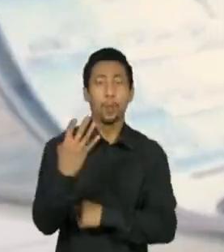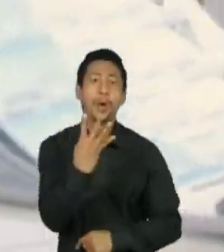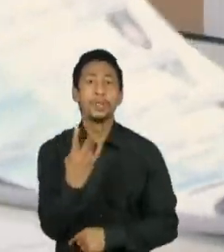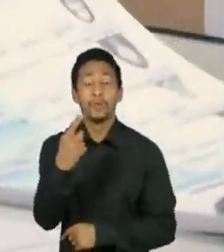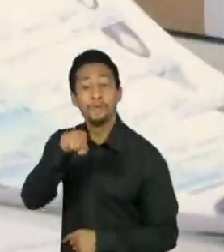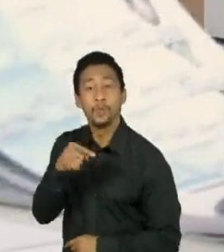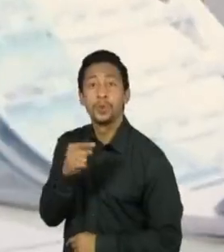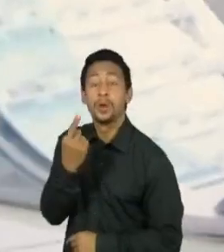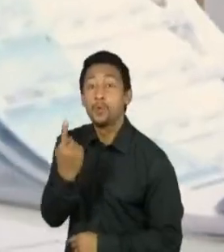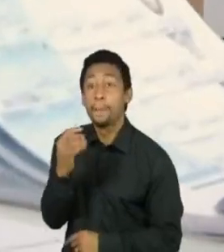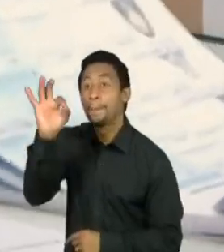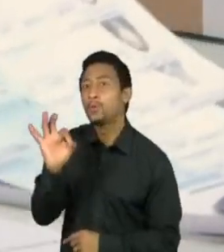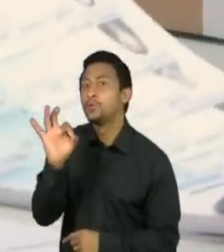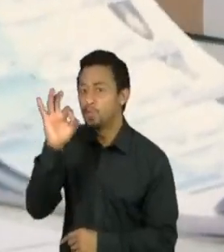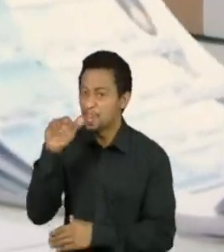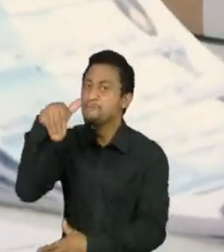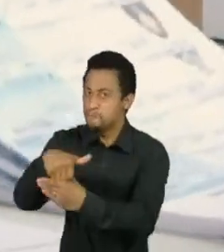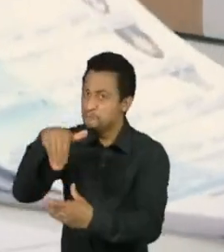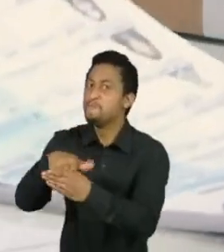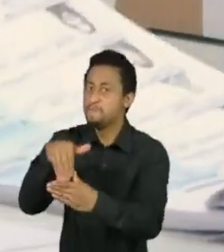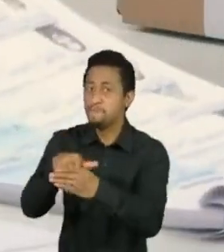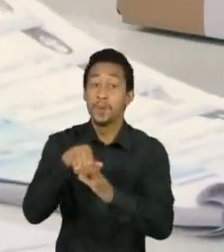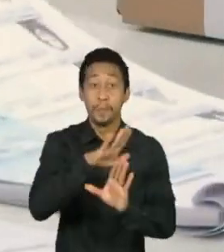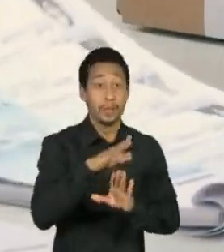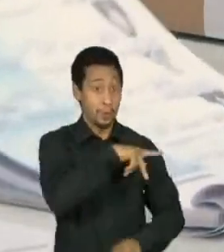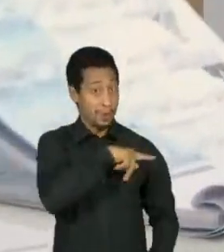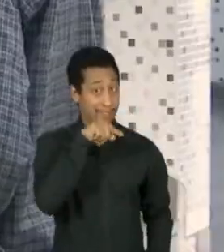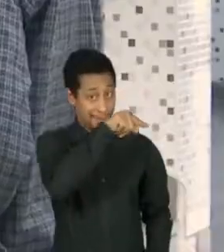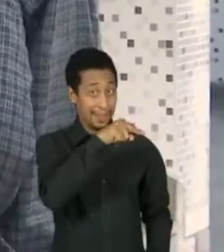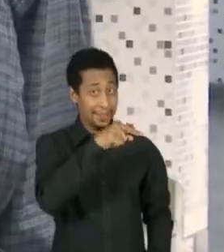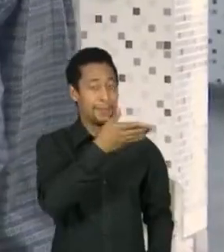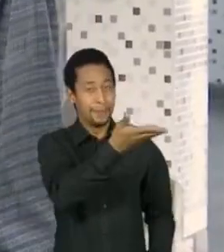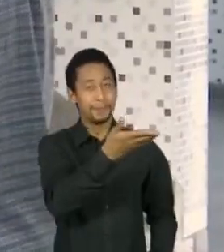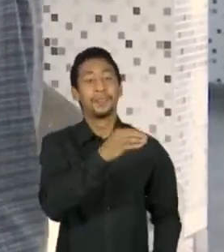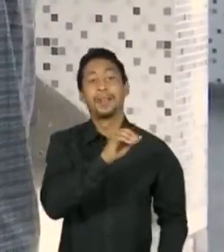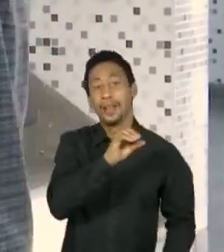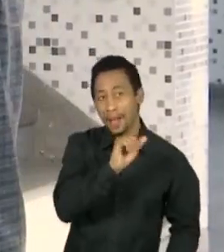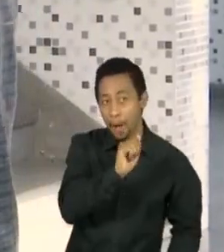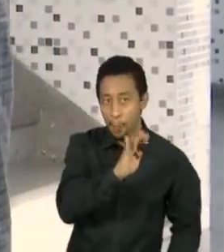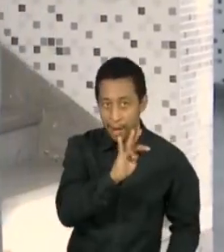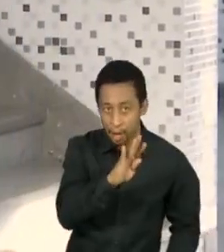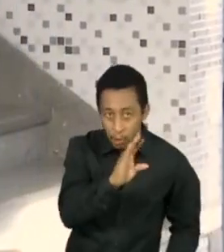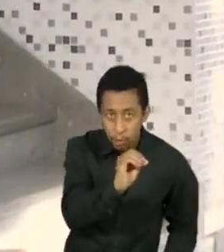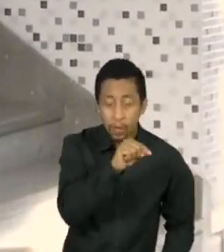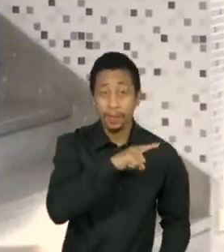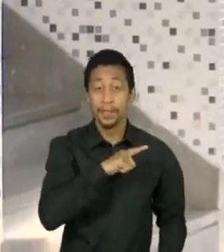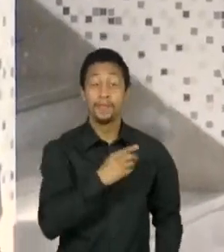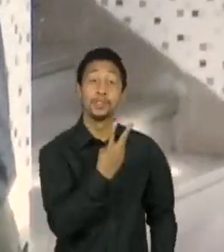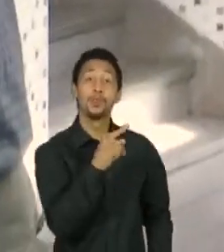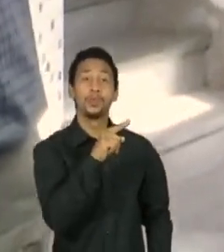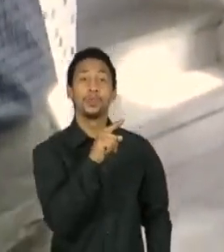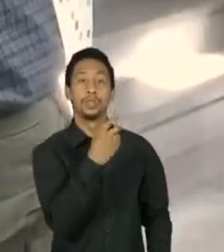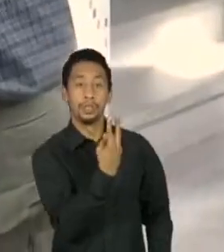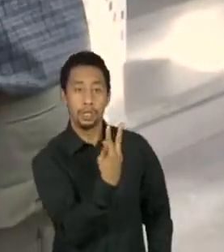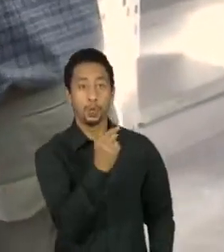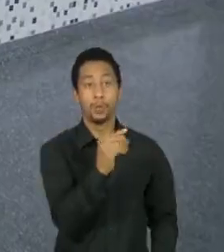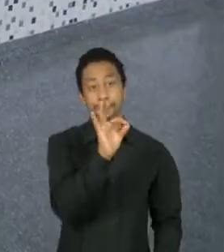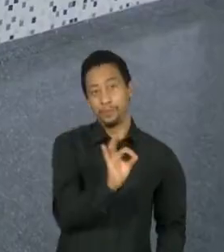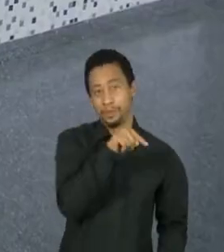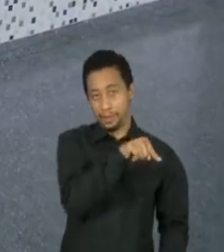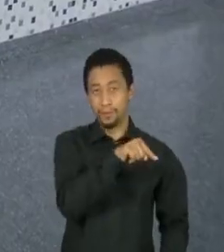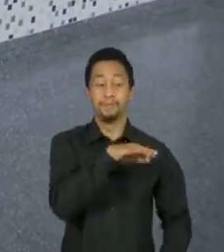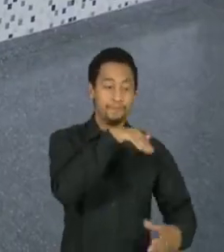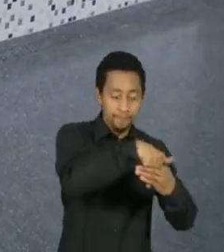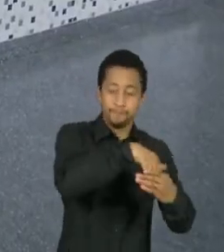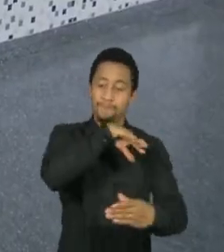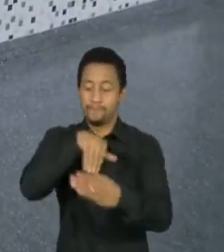cento dos votos o governo obteve 38,4 por cento a participação de 71 por cento do eleitorado